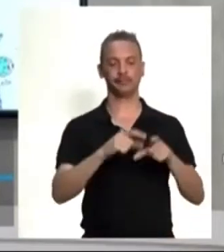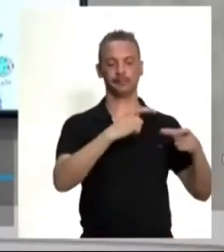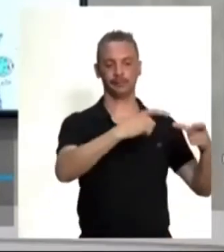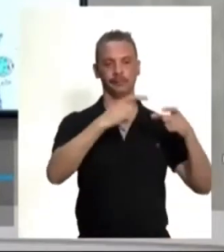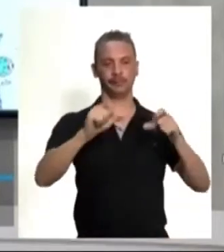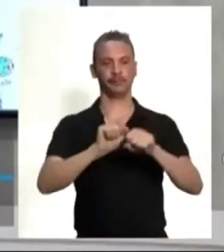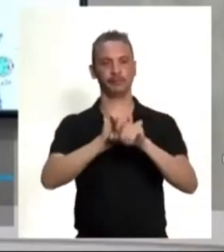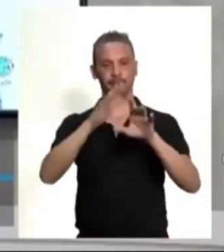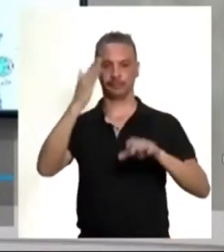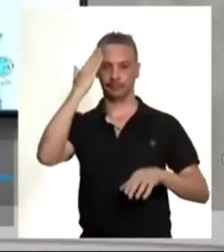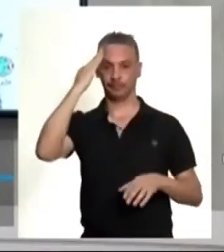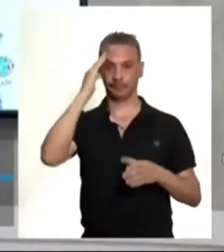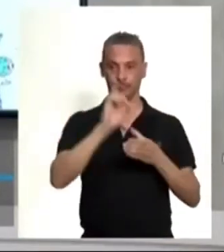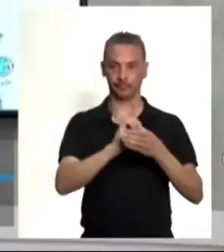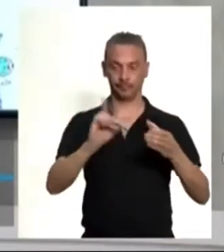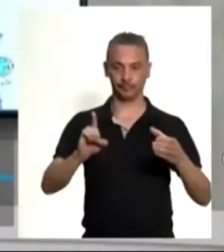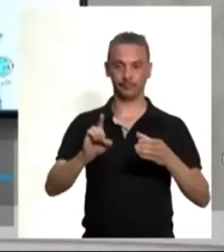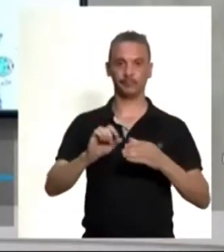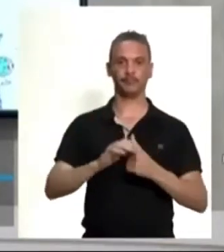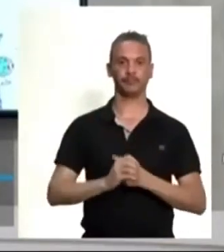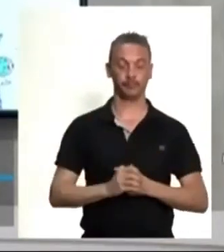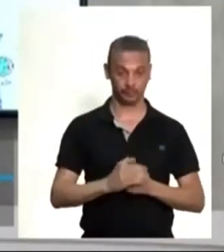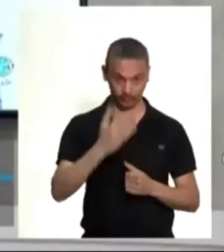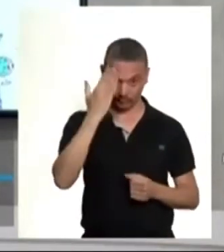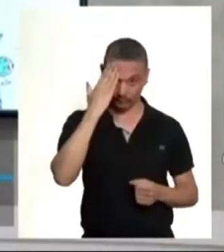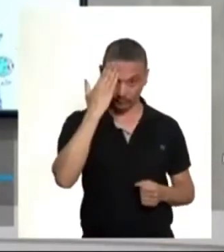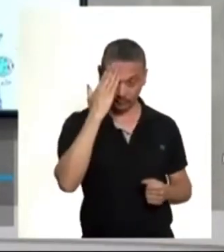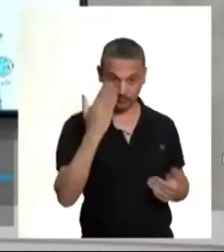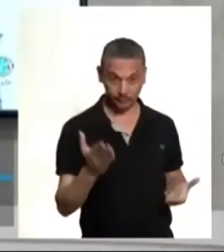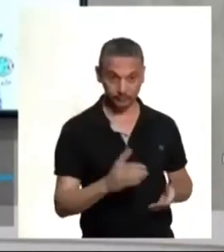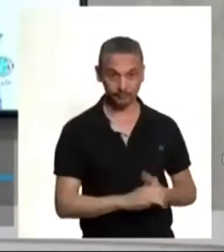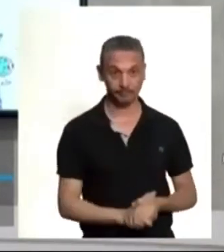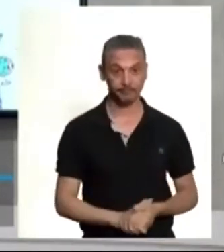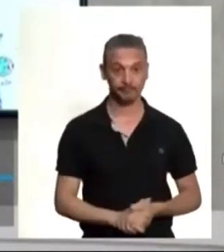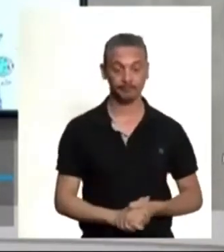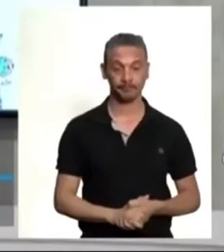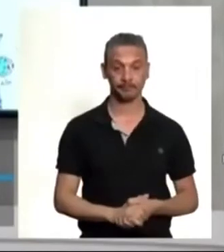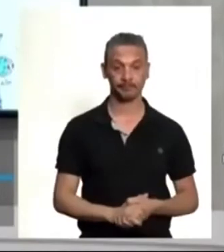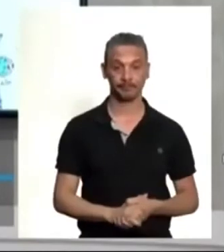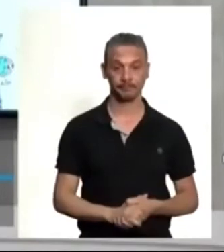como segregação socioespacial. Certo? Bom,